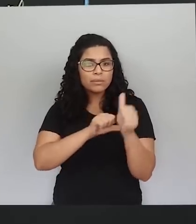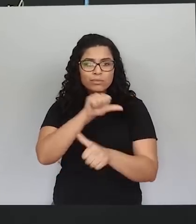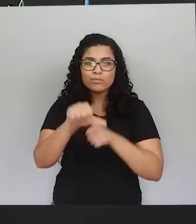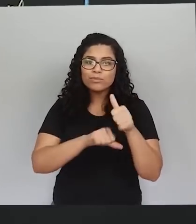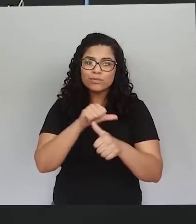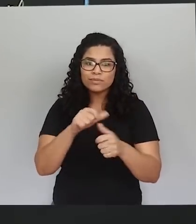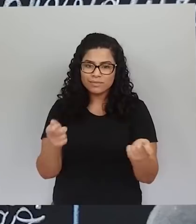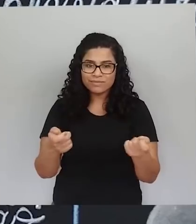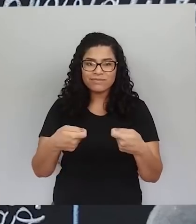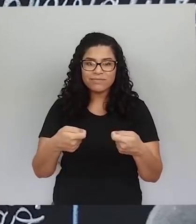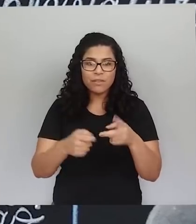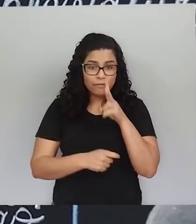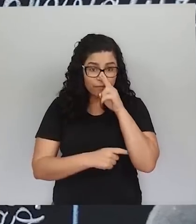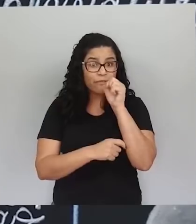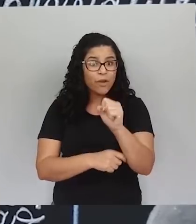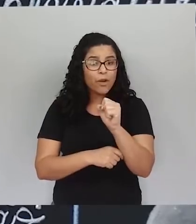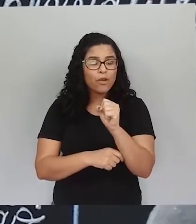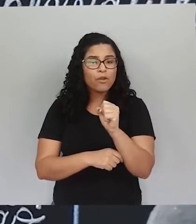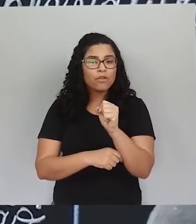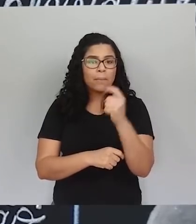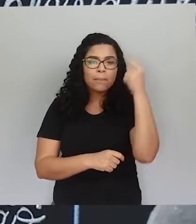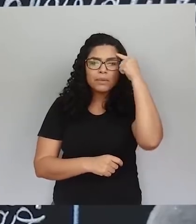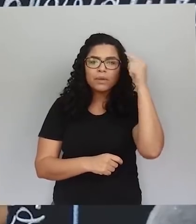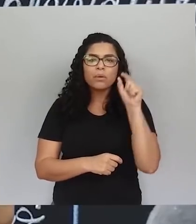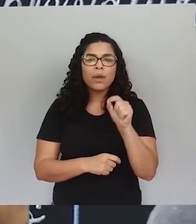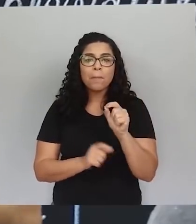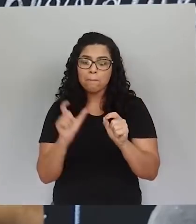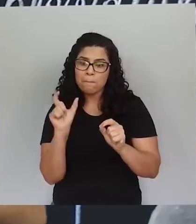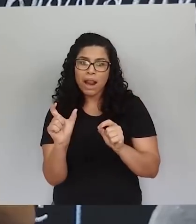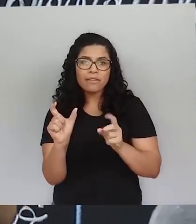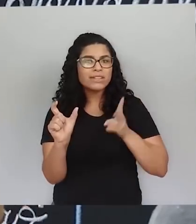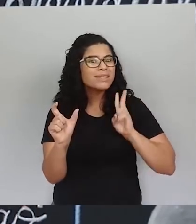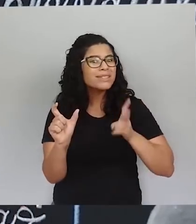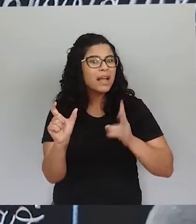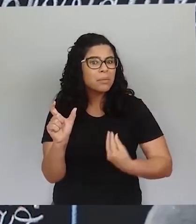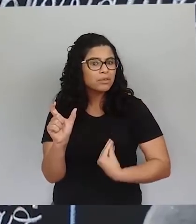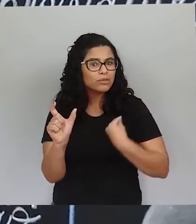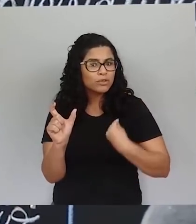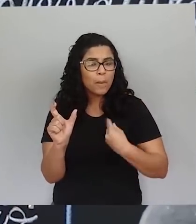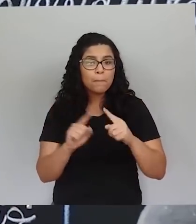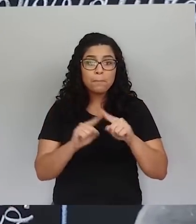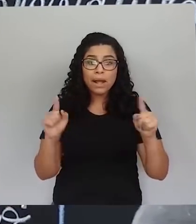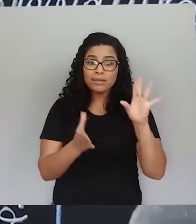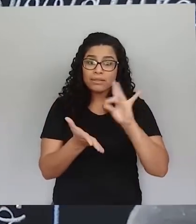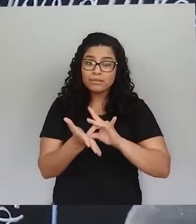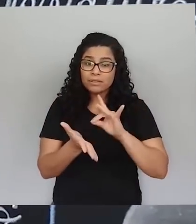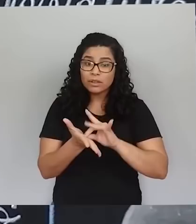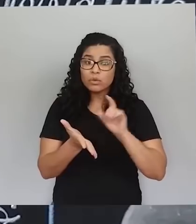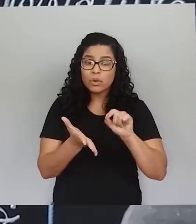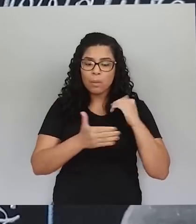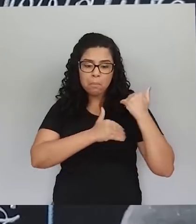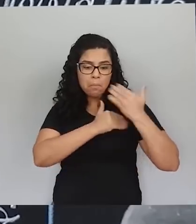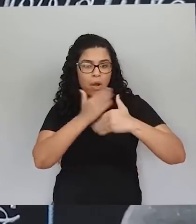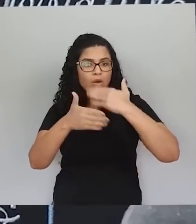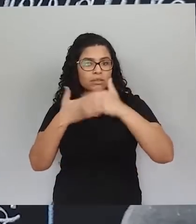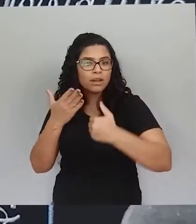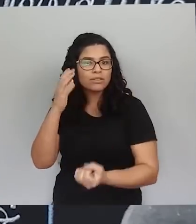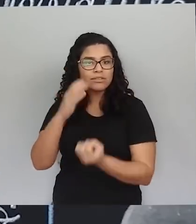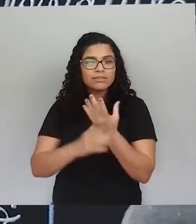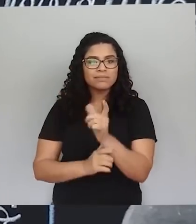voltei? Para a fundação. E lá na fundação, porque a Dona